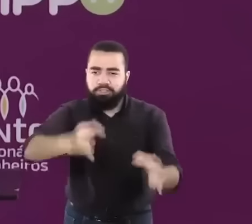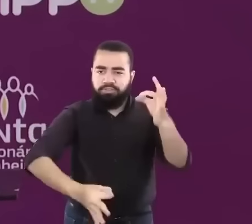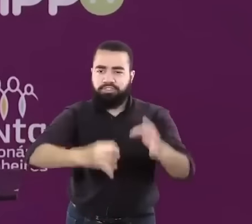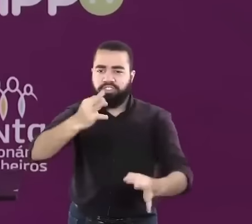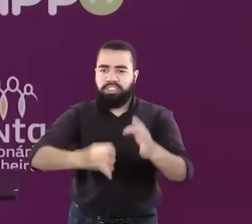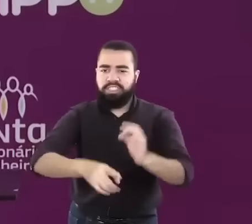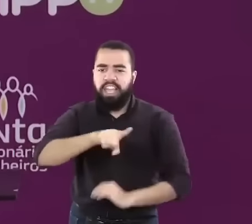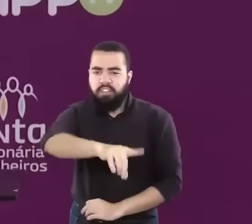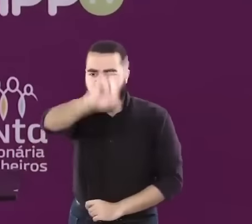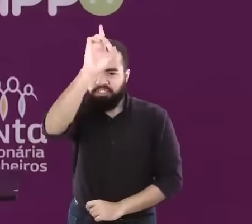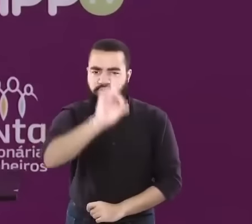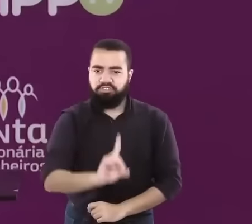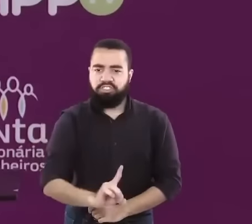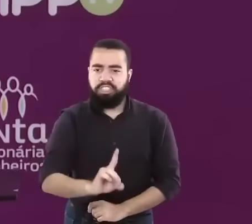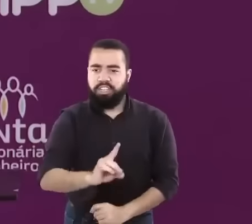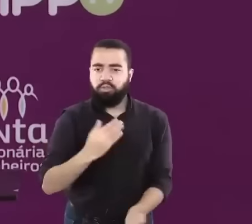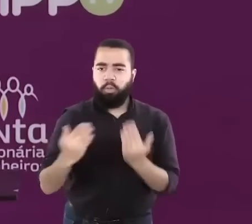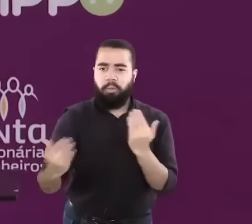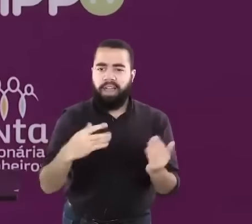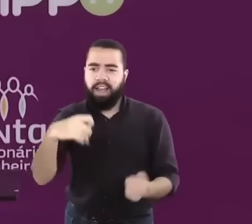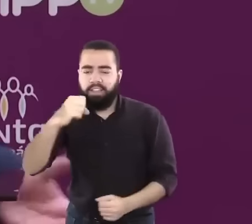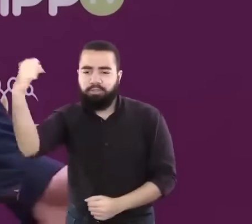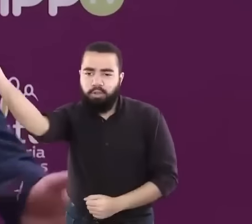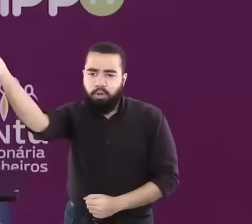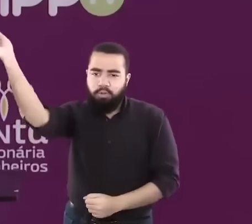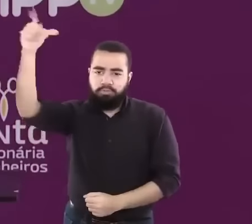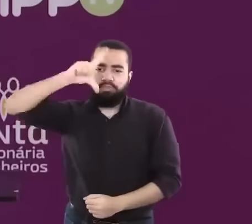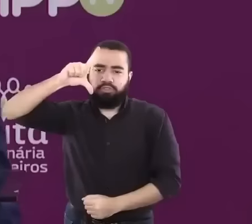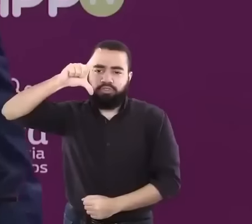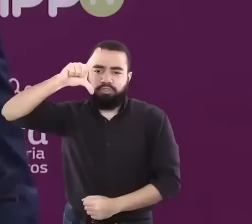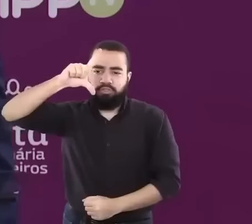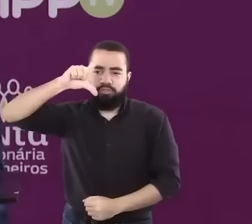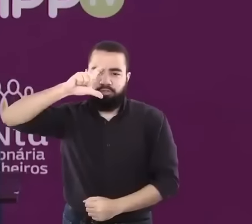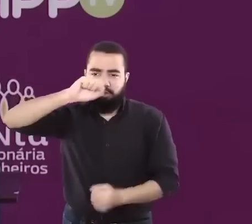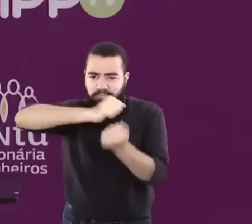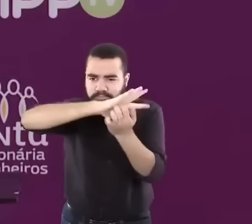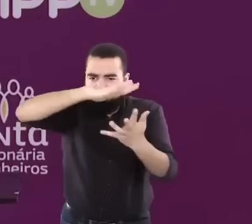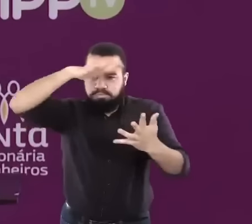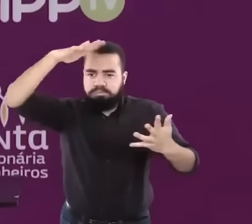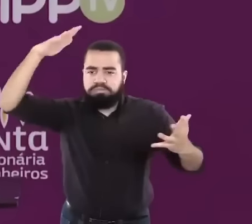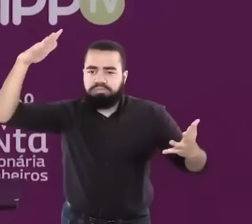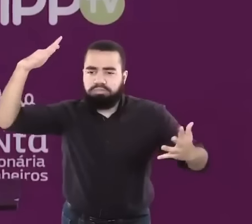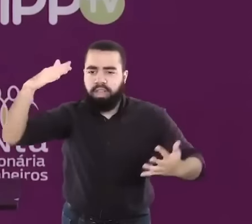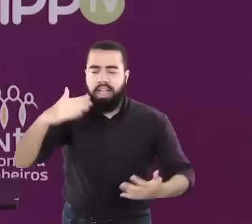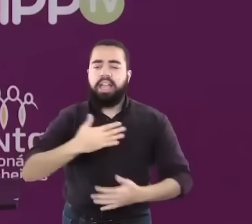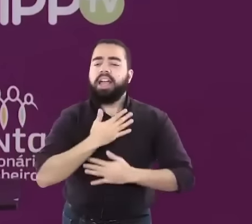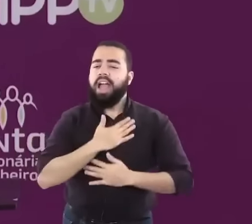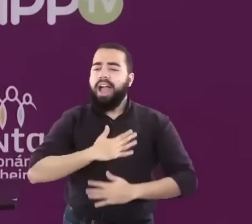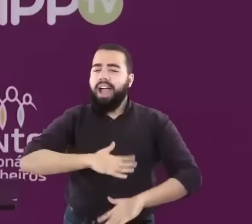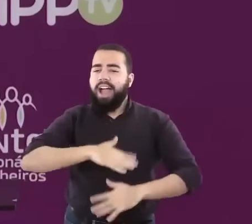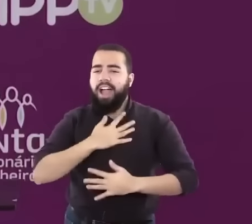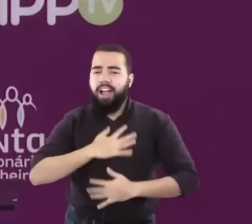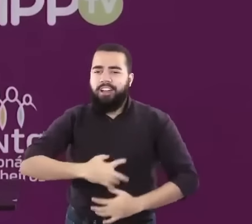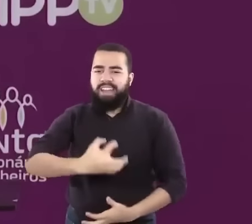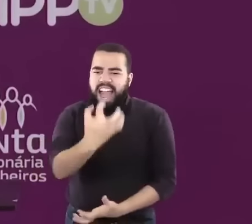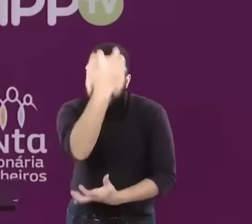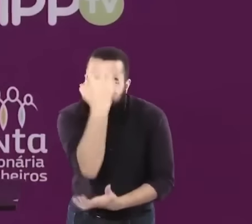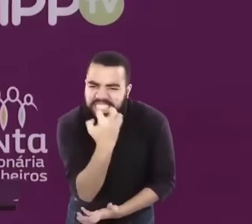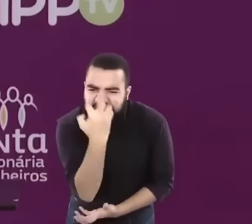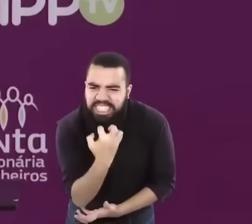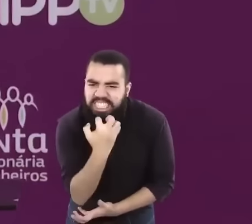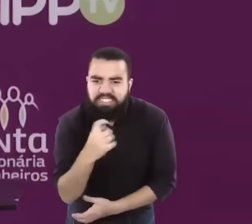teu direito como o sol ao meio-dia descansa no Senhor e espera Nele não te irrites por causa do homem que